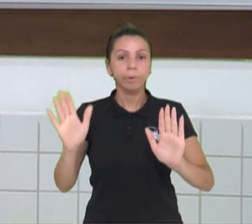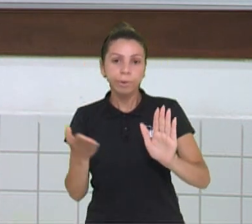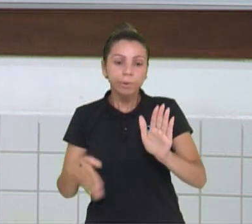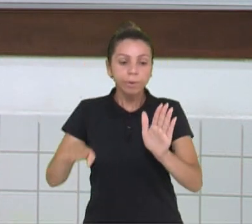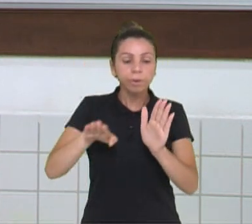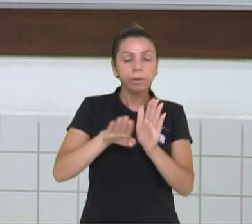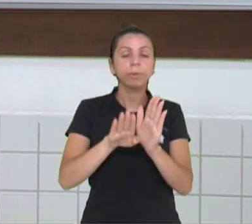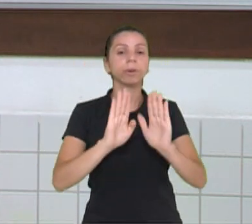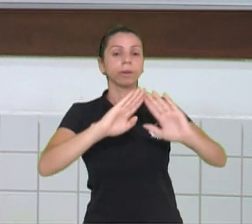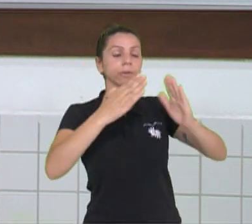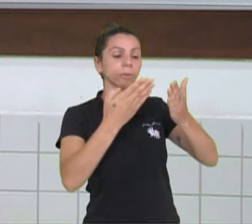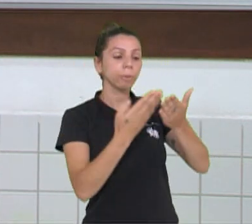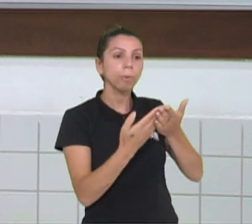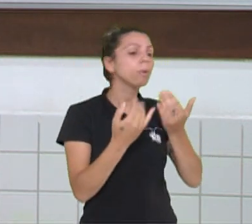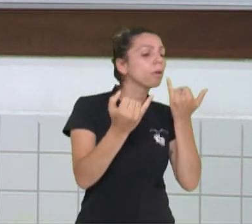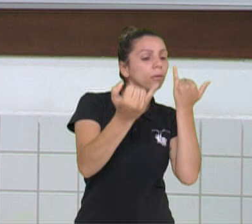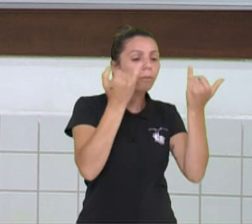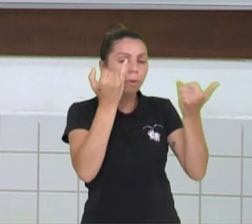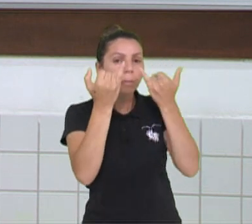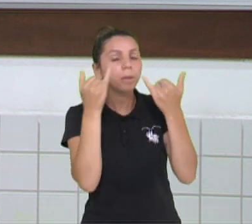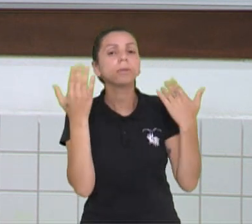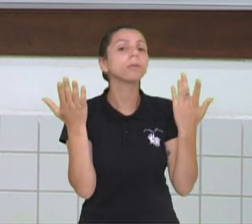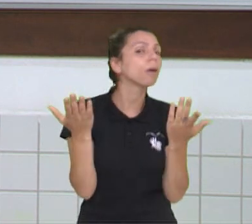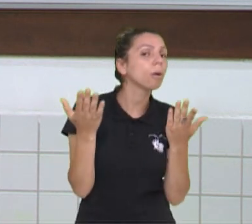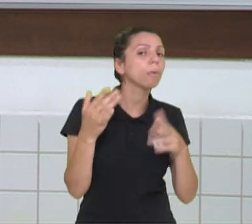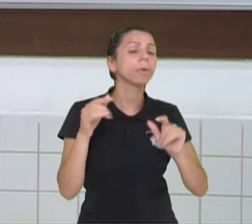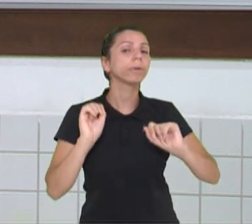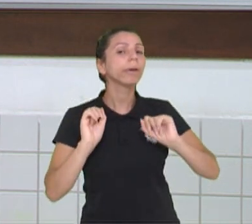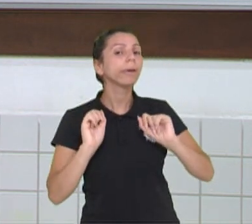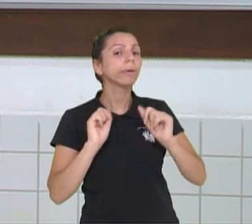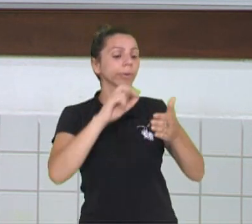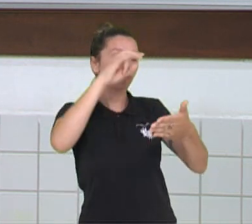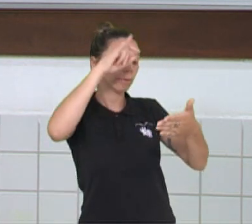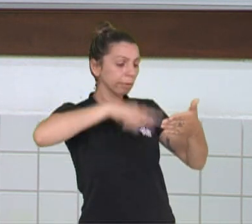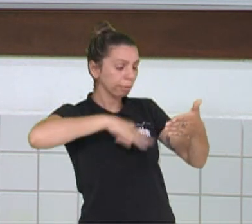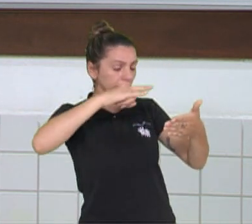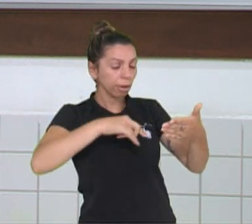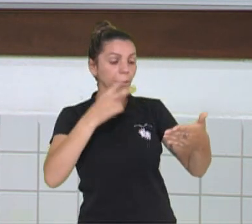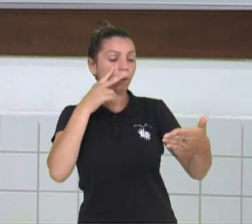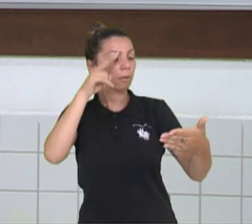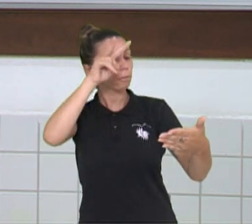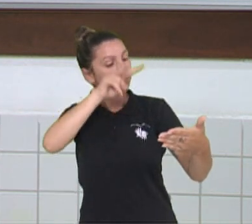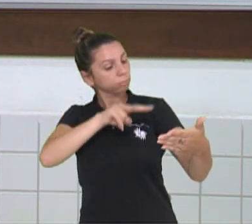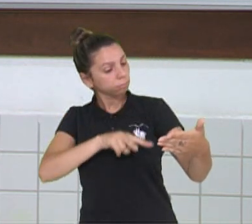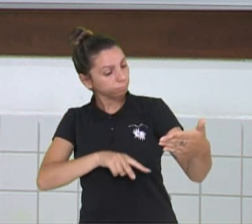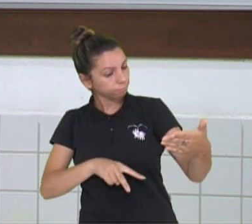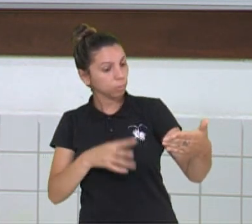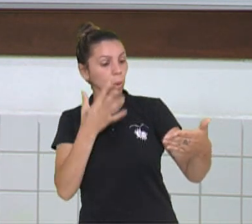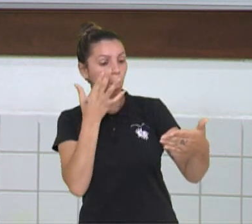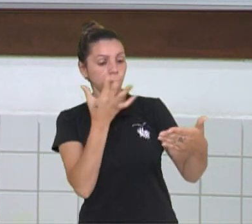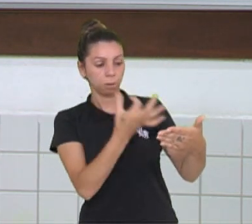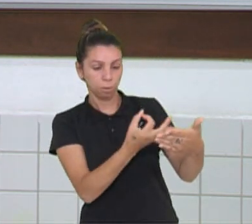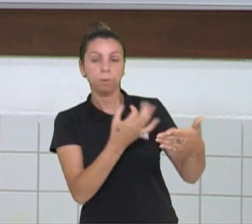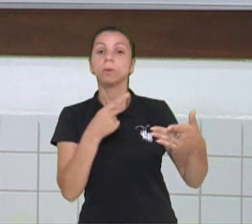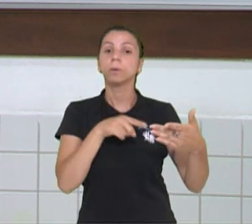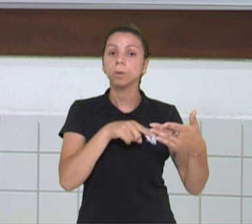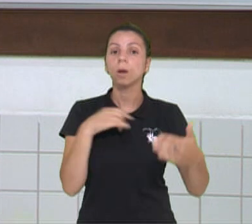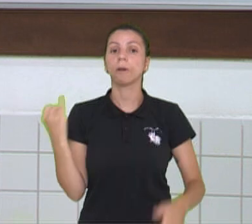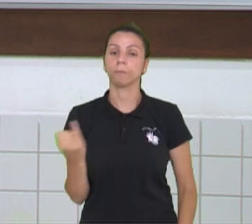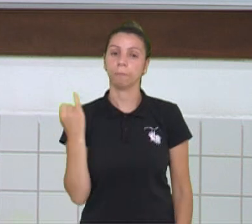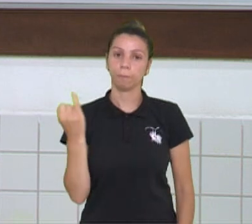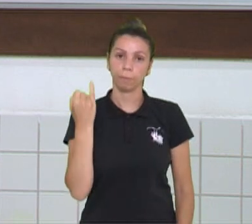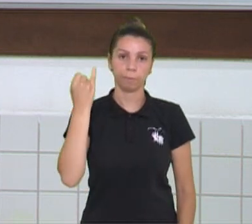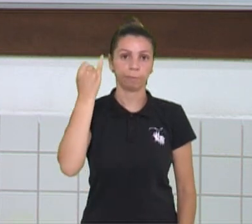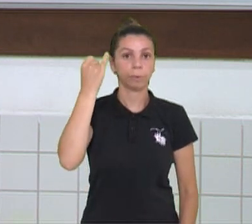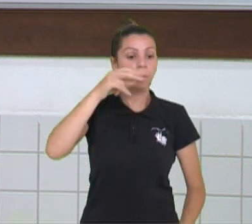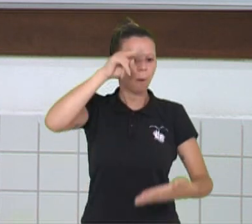escola, procure se informar. Procure este documento e leia este documento com atenção. É importante que você